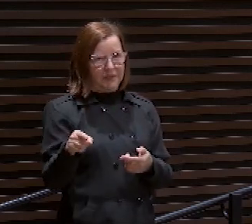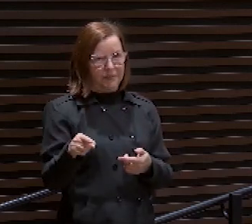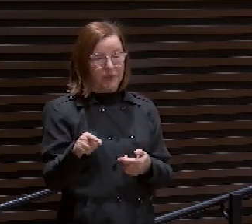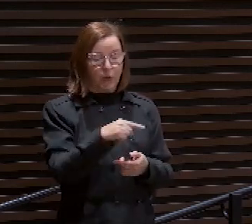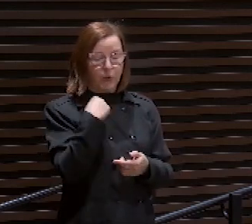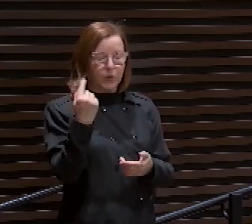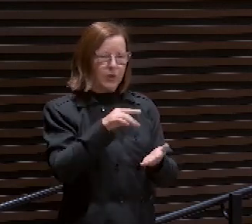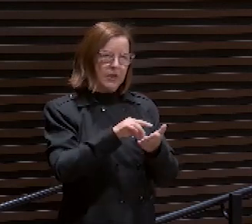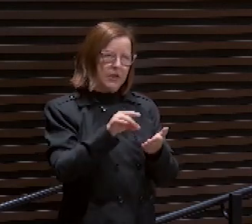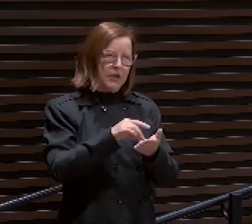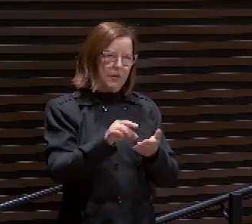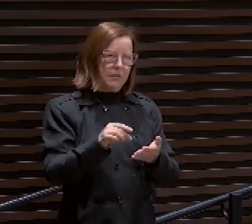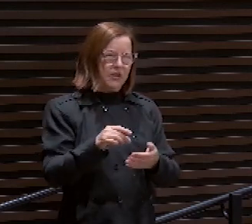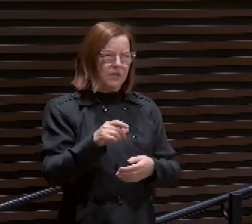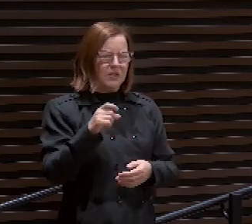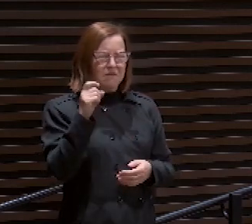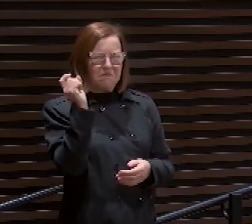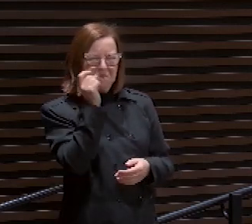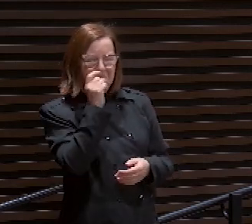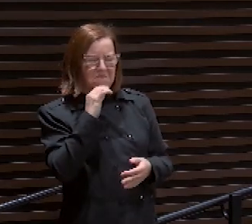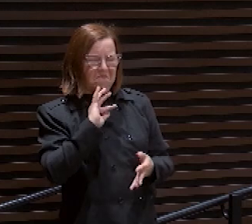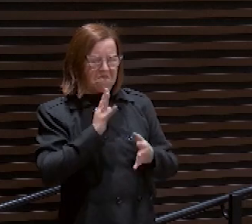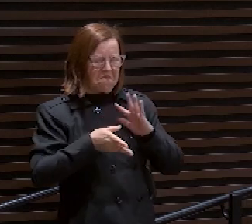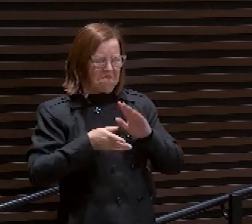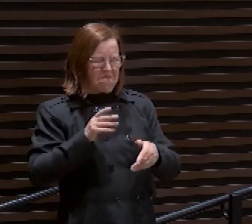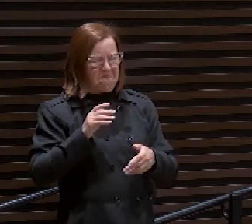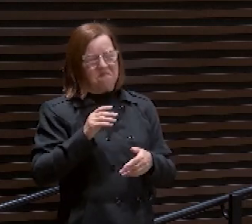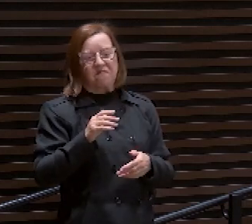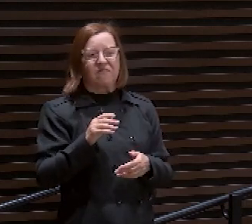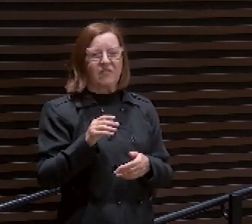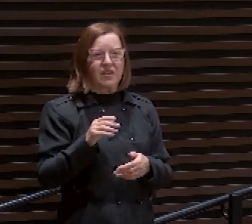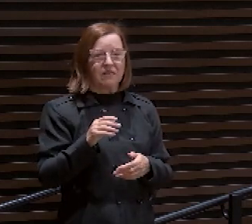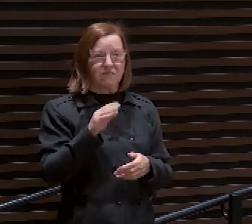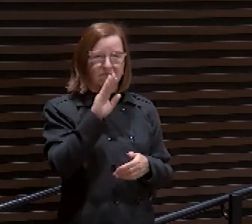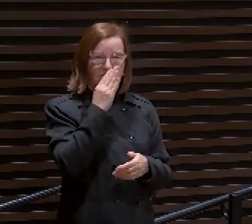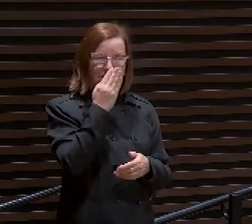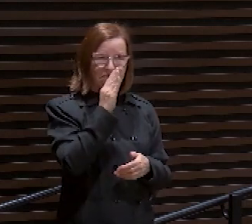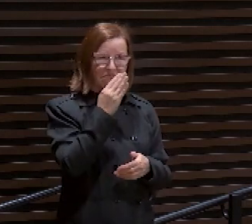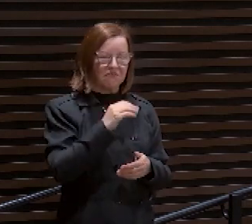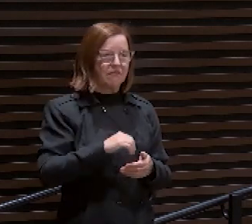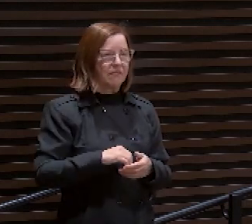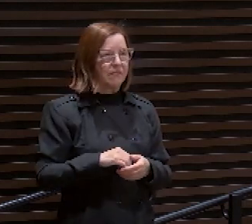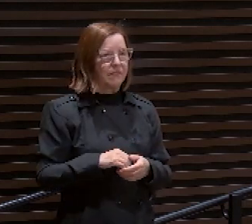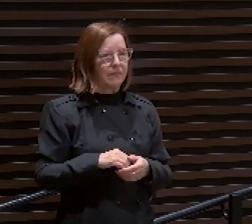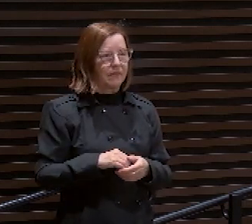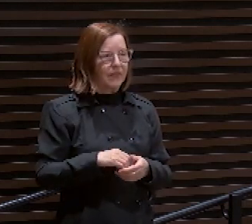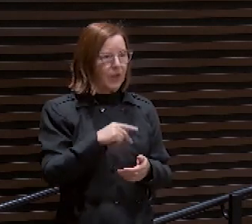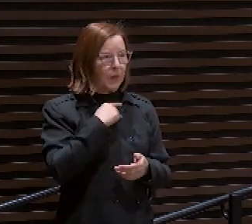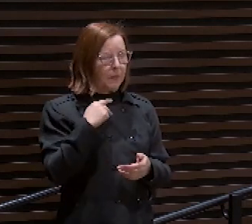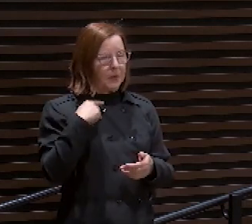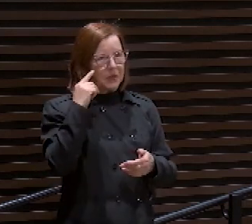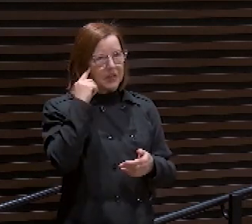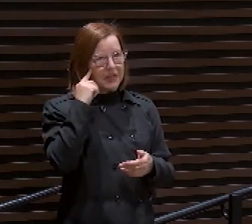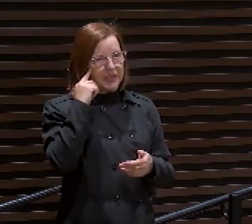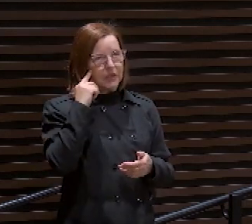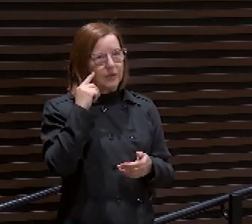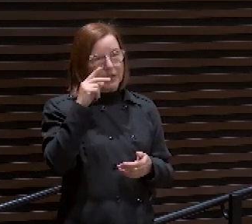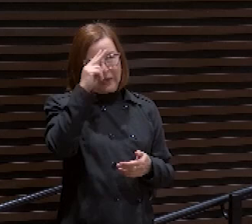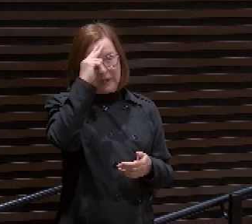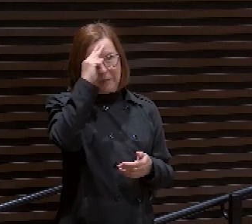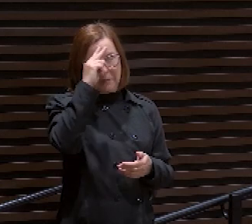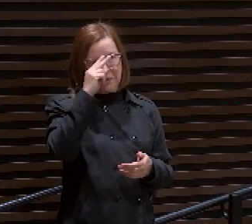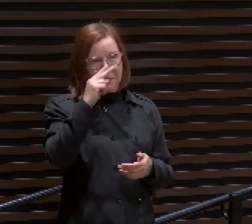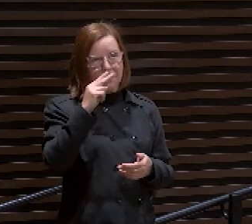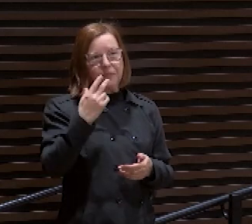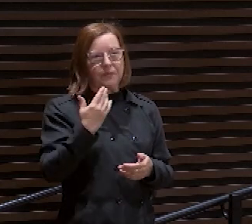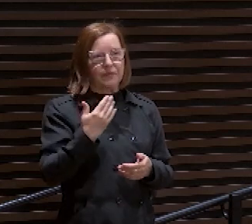que nos acusam falsamente, que nos acusam injustamente. E até o pastor Glênio me lembrou também, me alertou, que muitas vezes